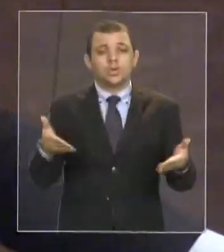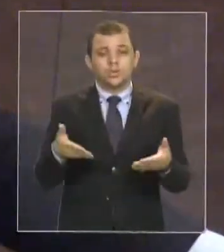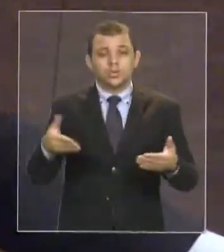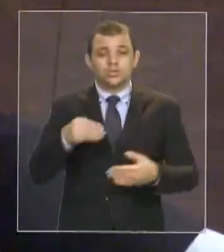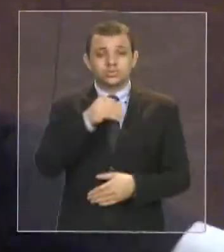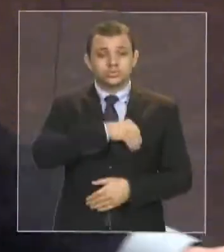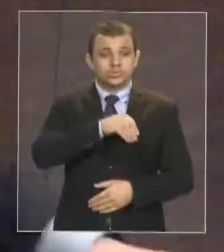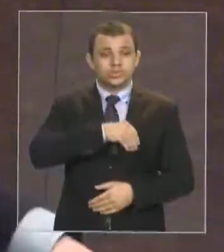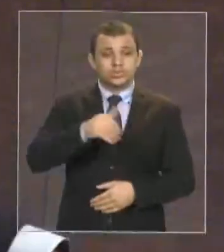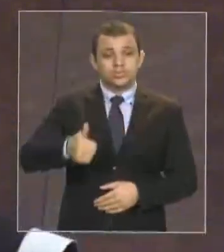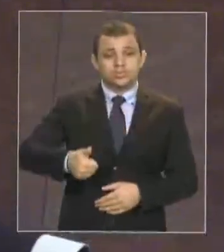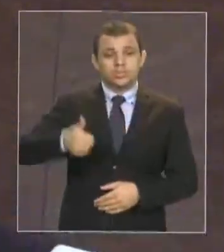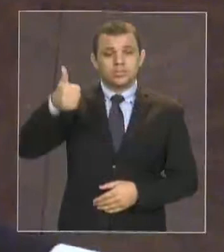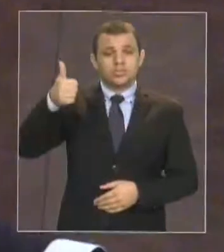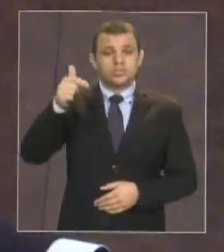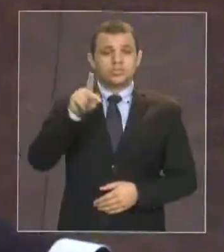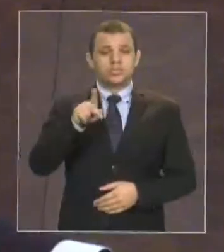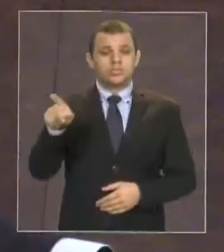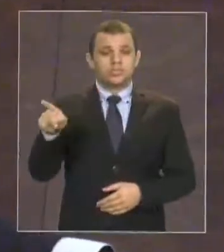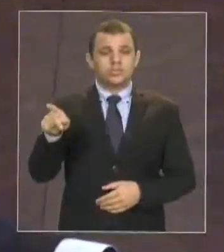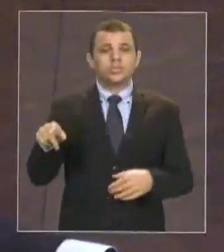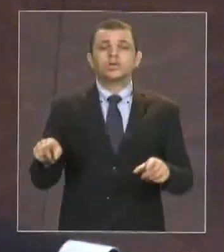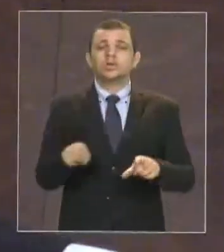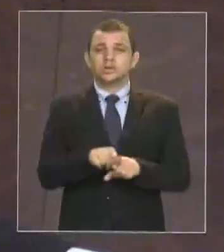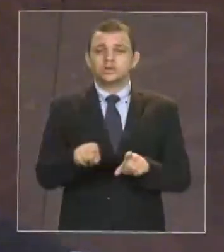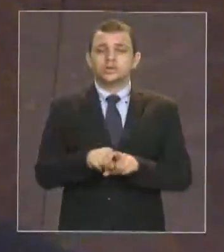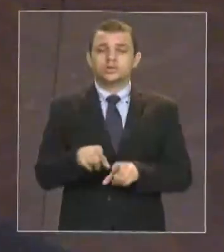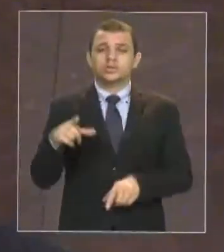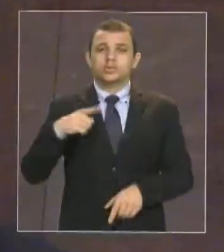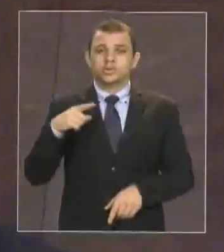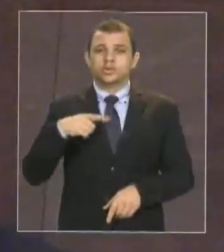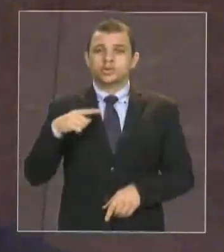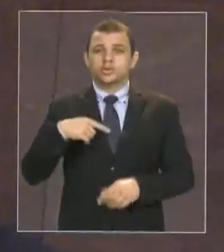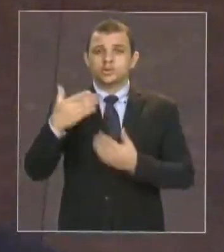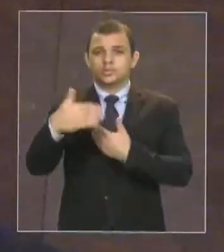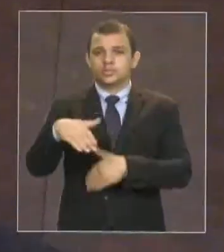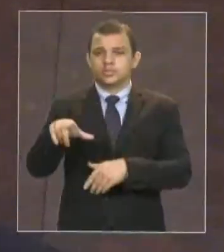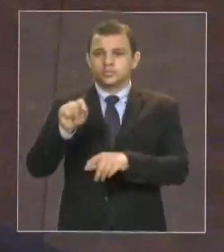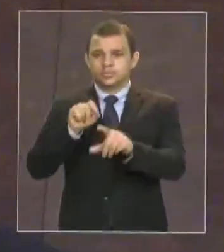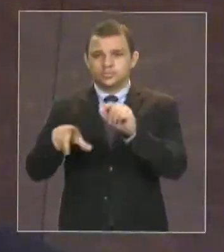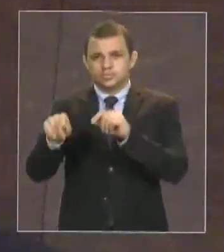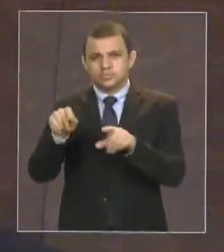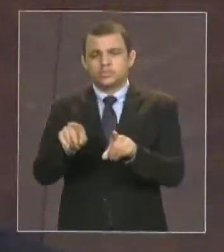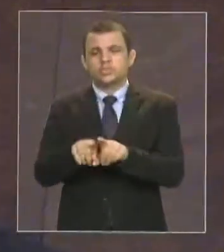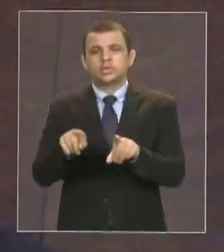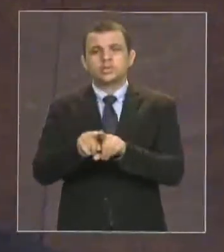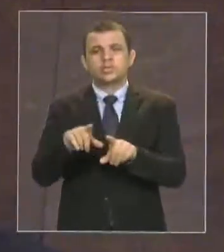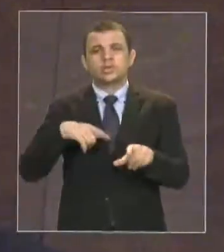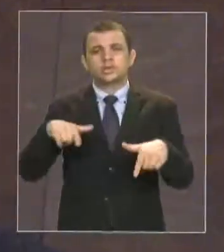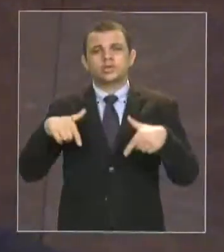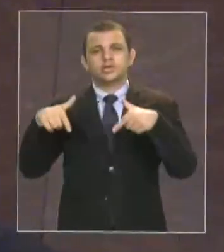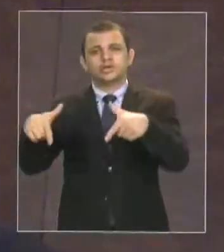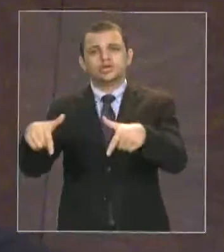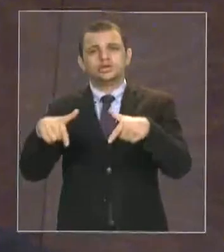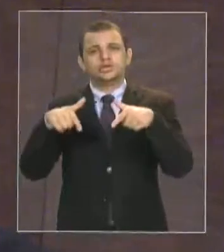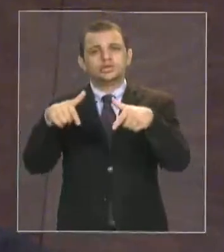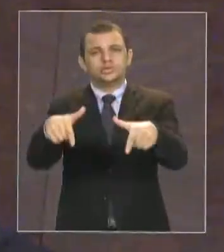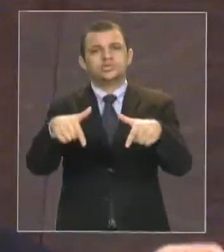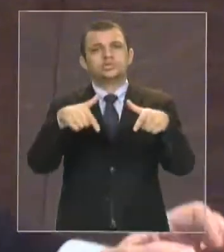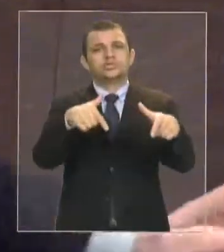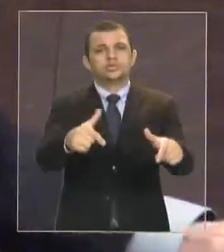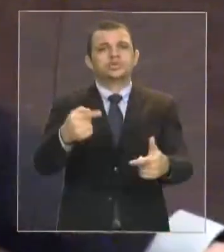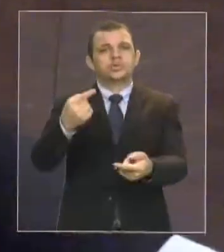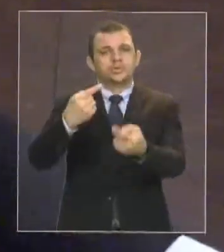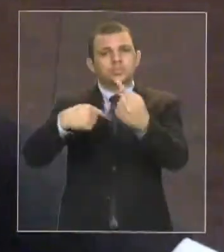de professores, além de seletivos, além da titulação desses professores,